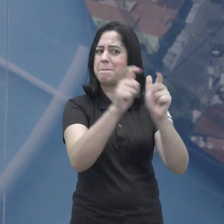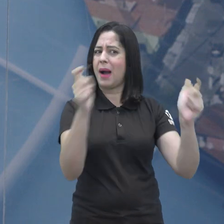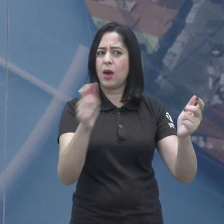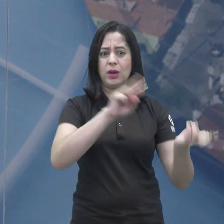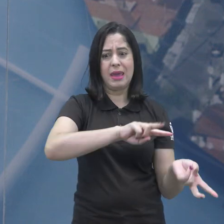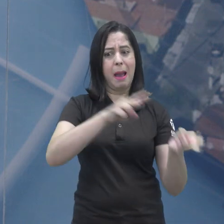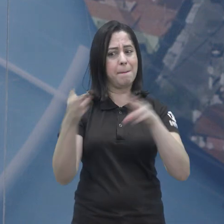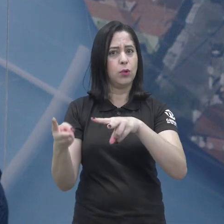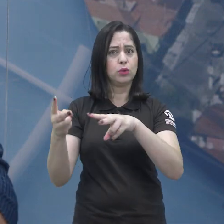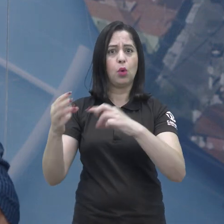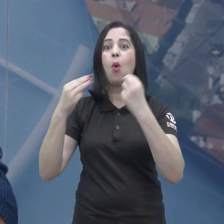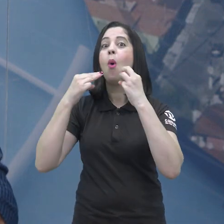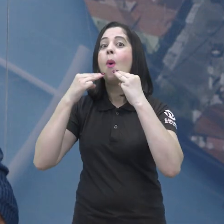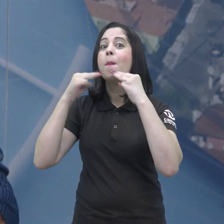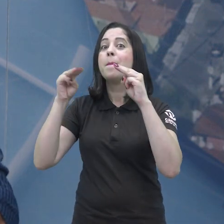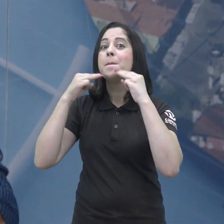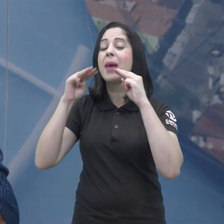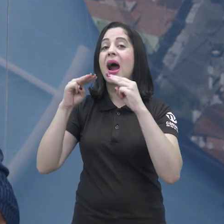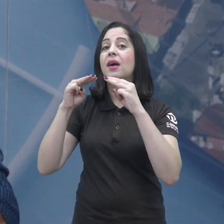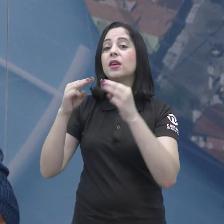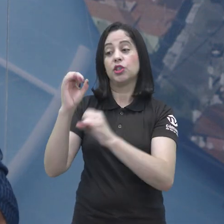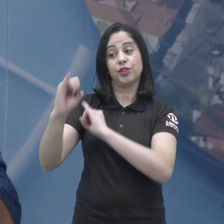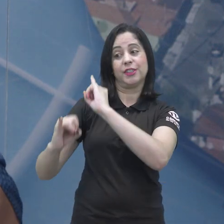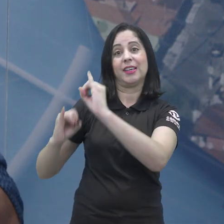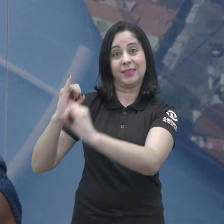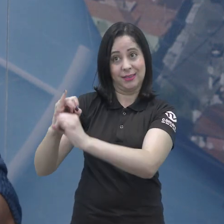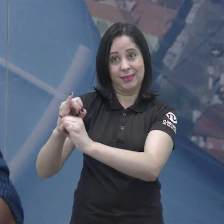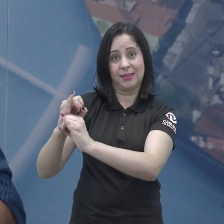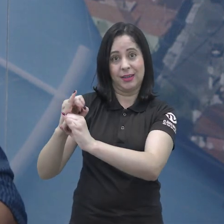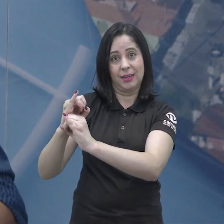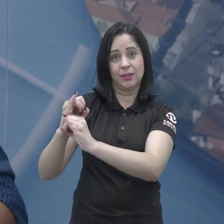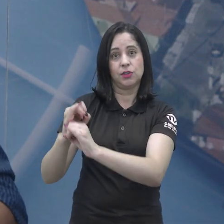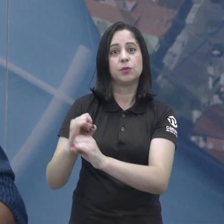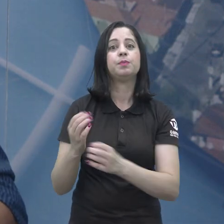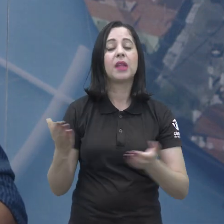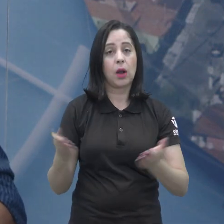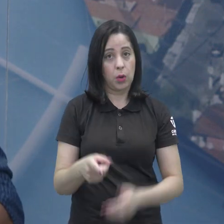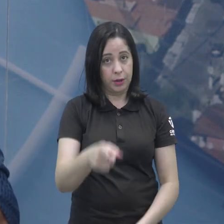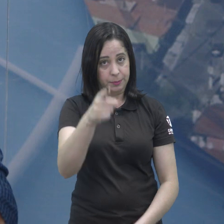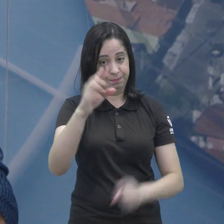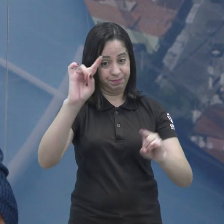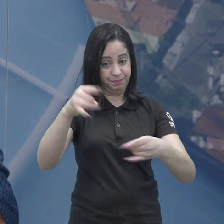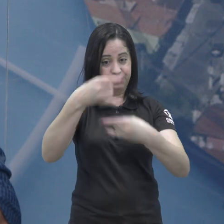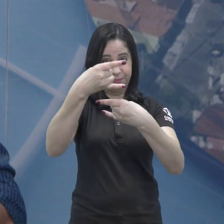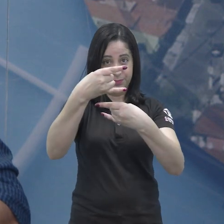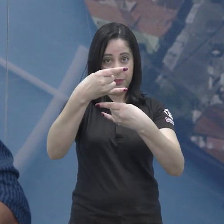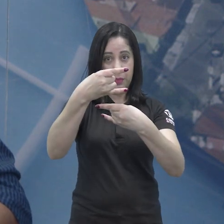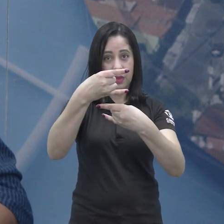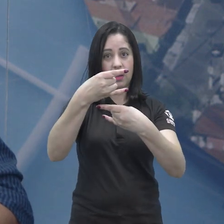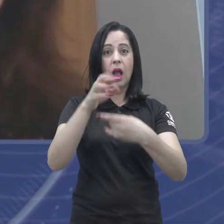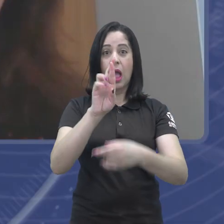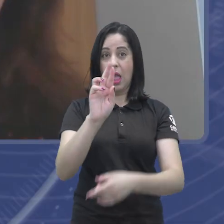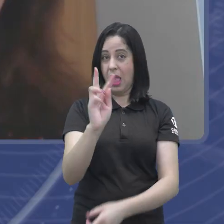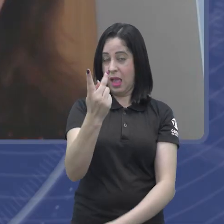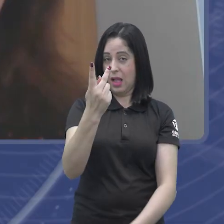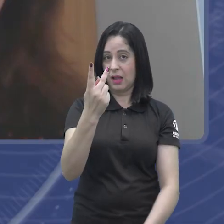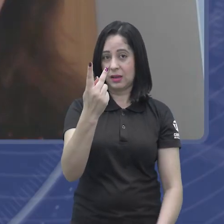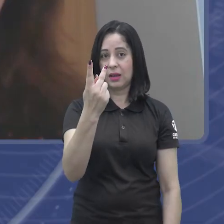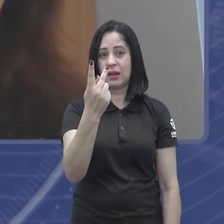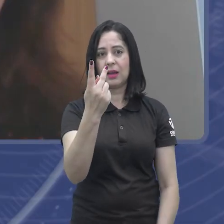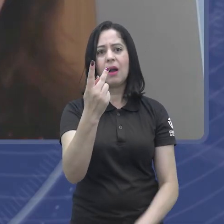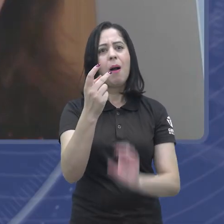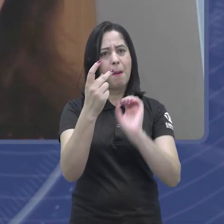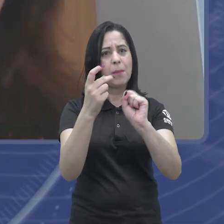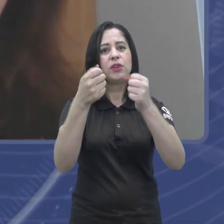marketing digital, que é uma área que está muito em expansão. E no meio disso tudo, eu queria colocar a Ana, que trabalha com essa parte do RH aqui com a gente de